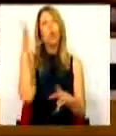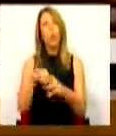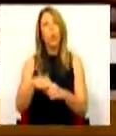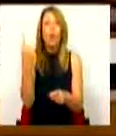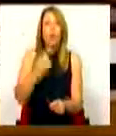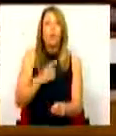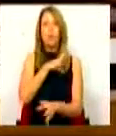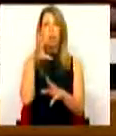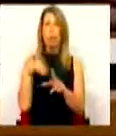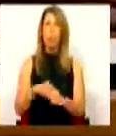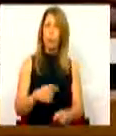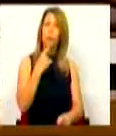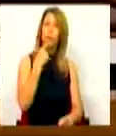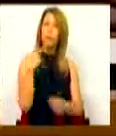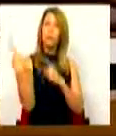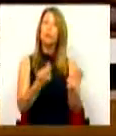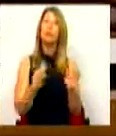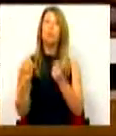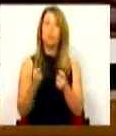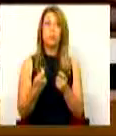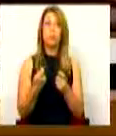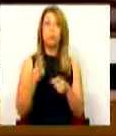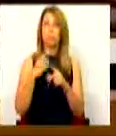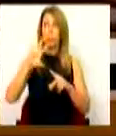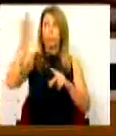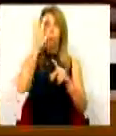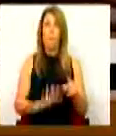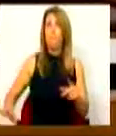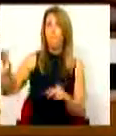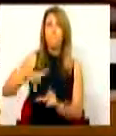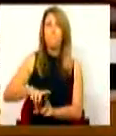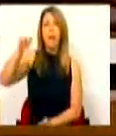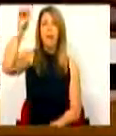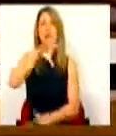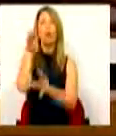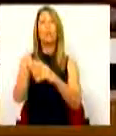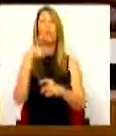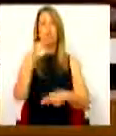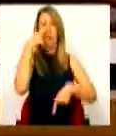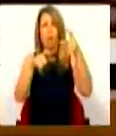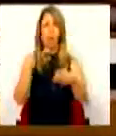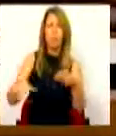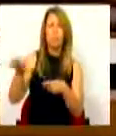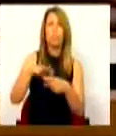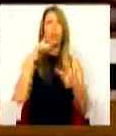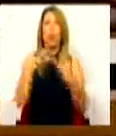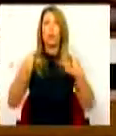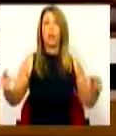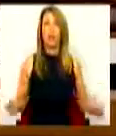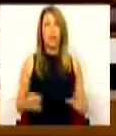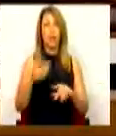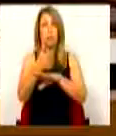implicar, uma ampla e profunda discussão ao longo do país, envolvendo a sociedade civil, sejam as autarquias, sejam as